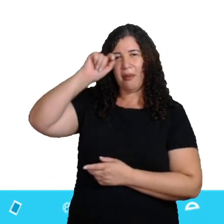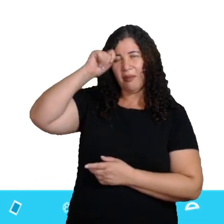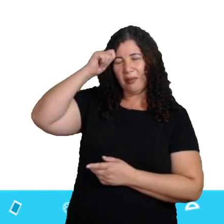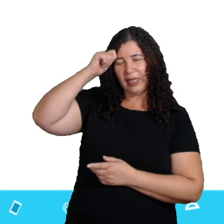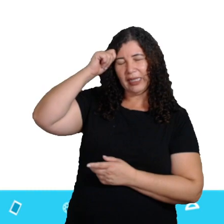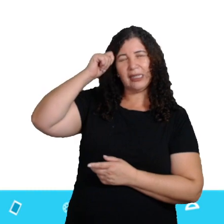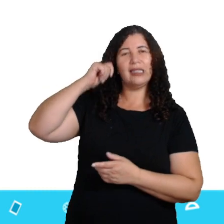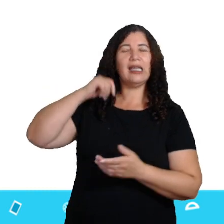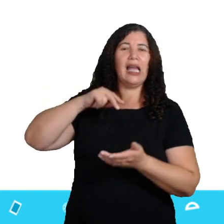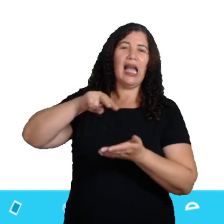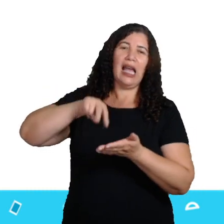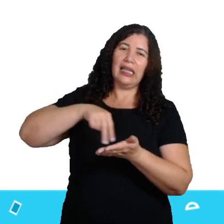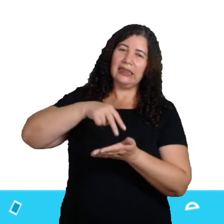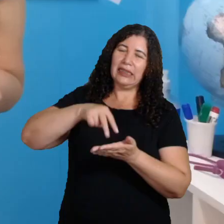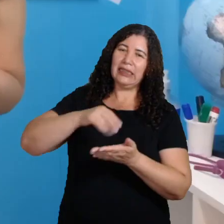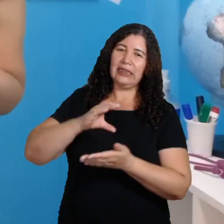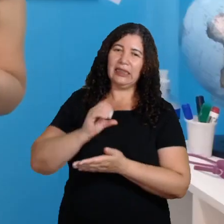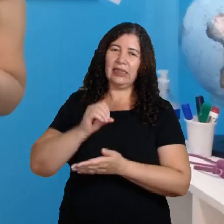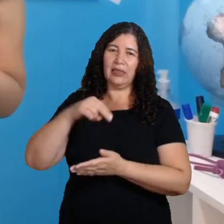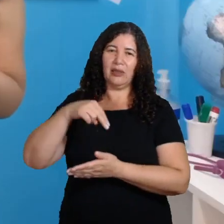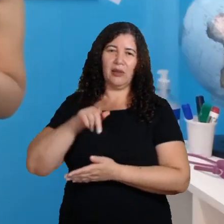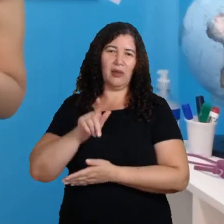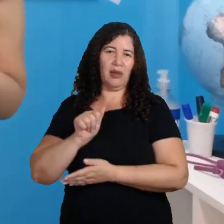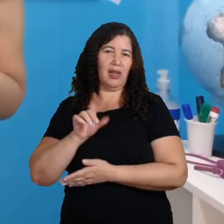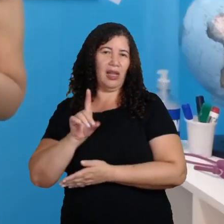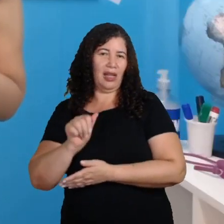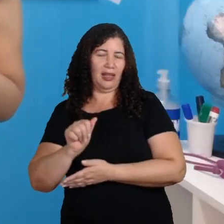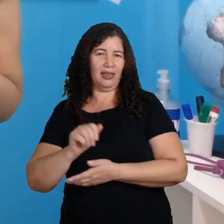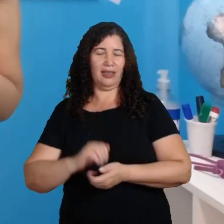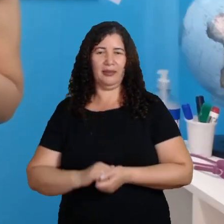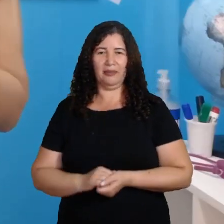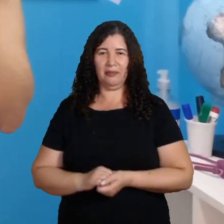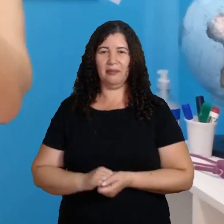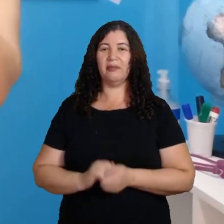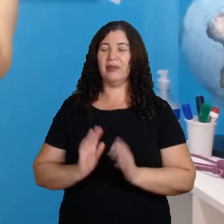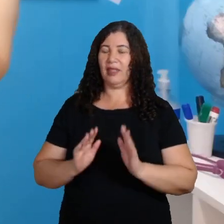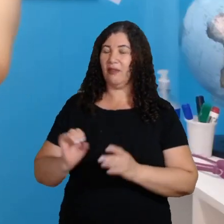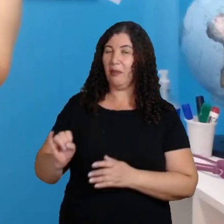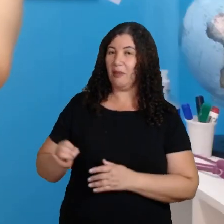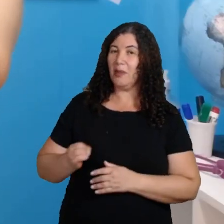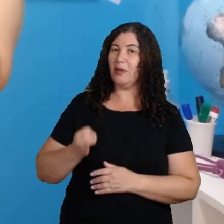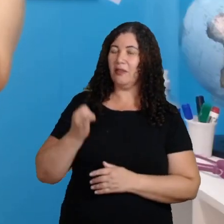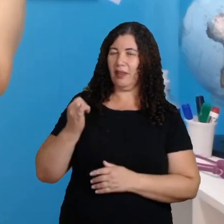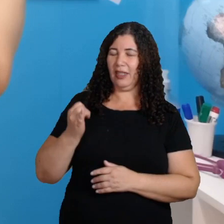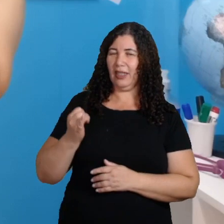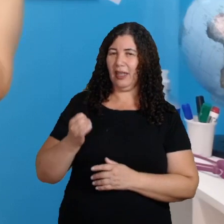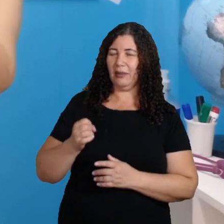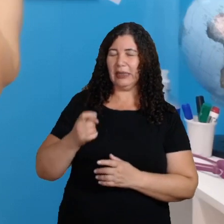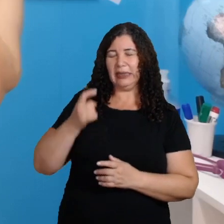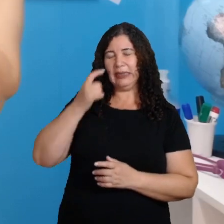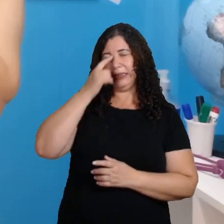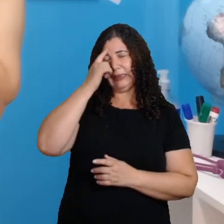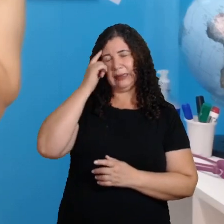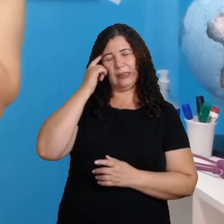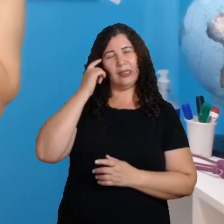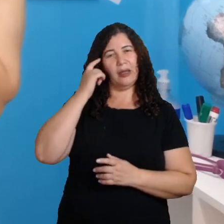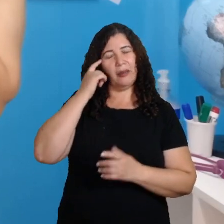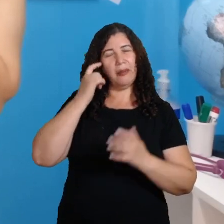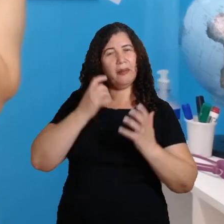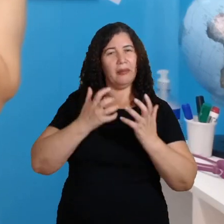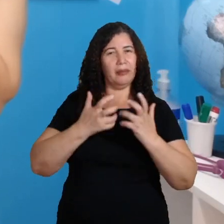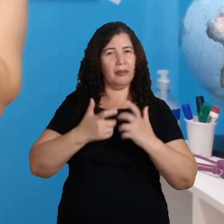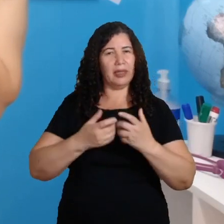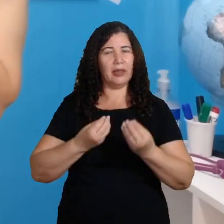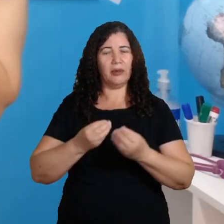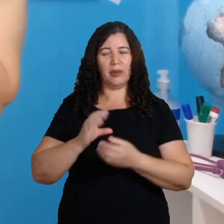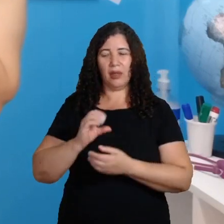dança a congada. E agora eu já aproveito para nós pensarmos um pouquinho sobre o que é